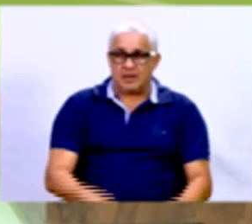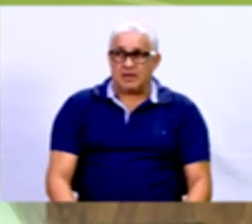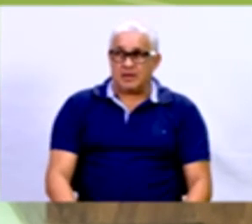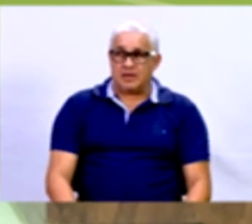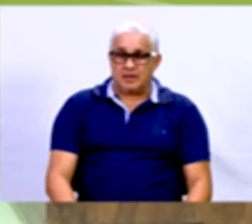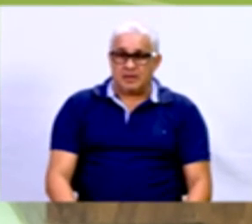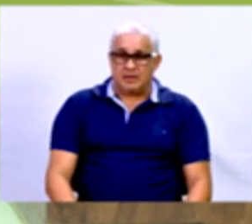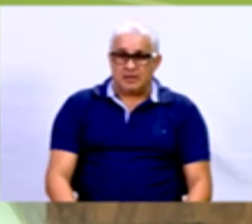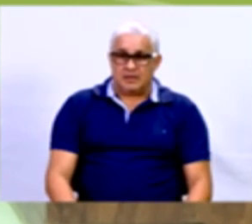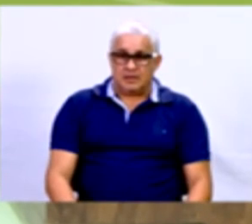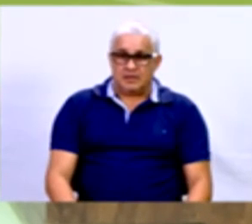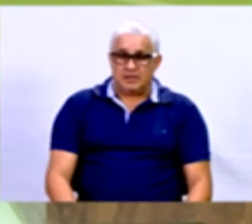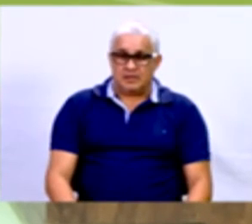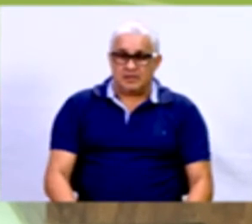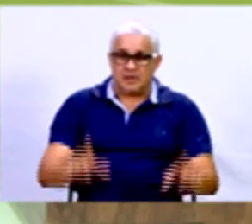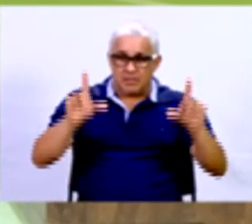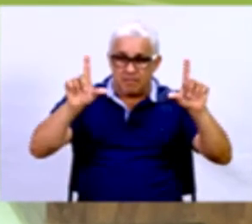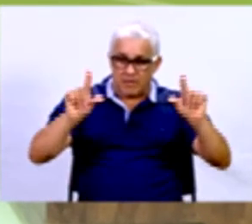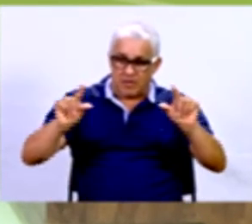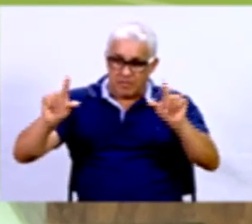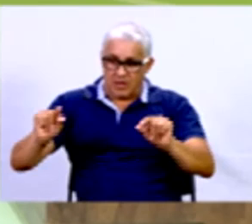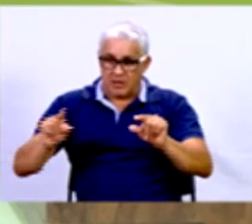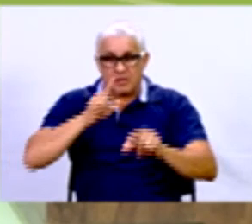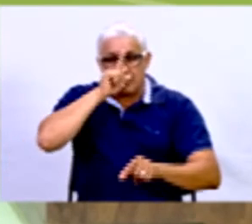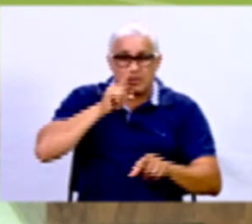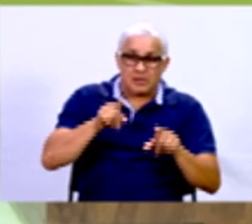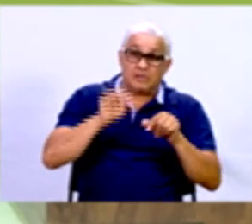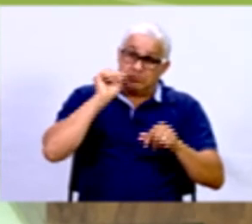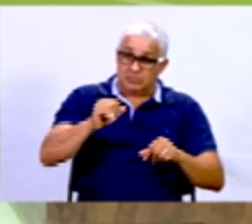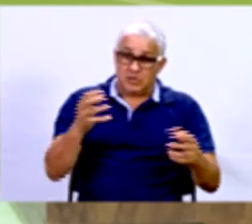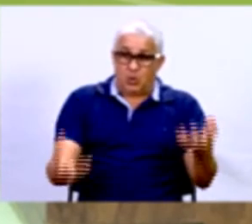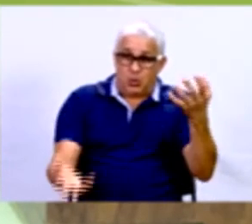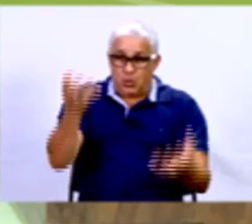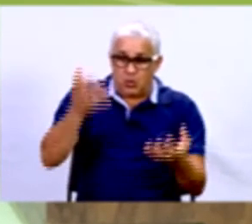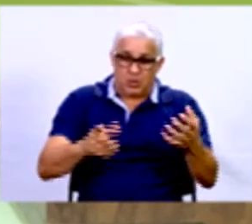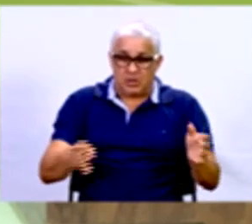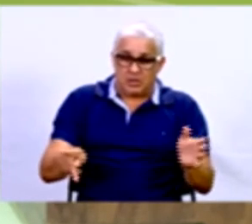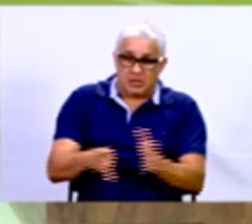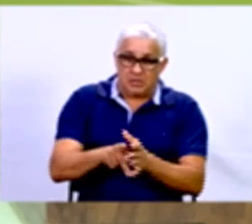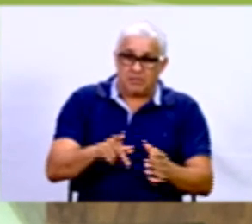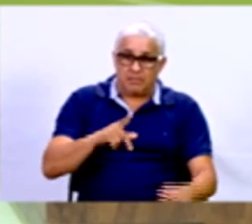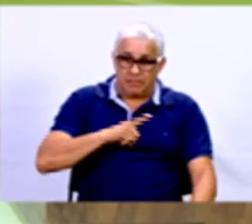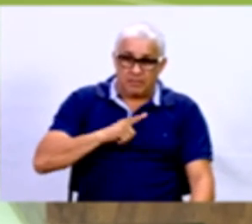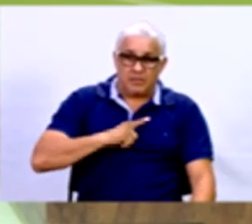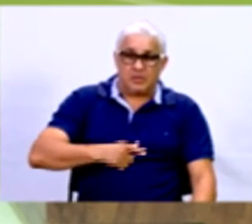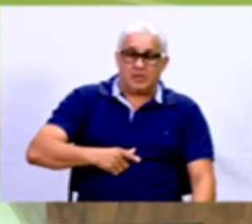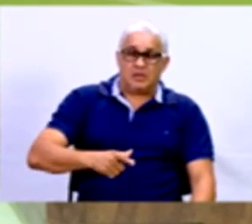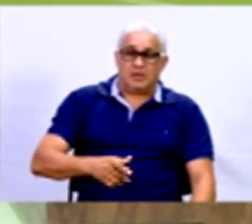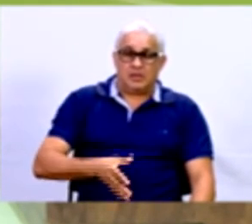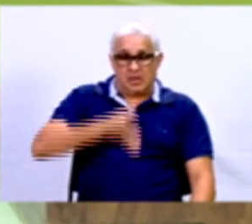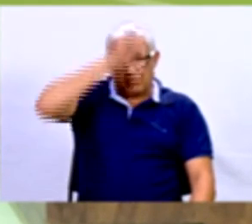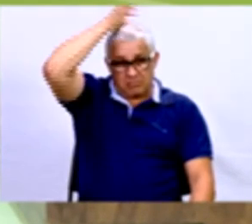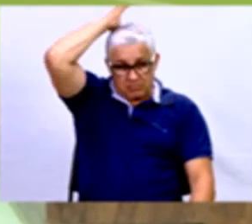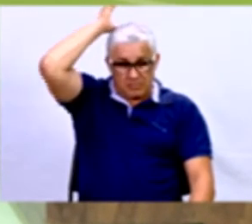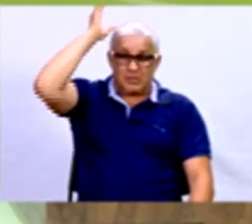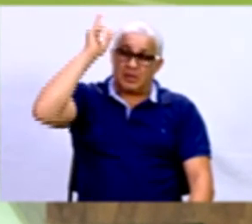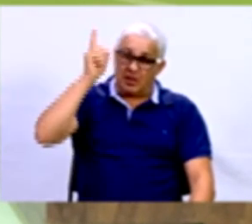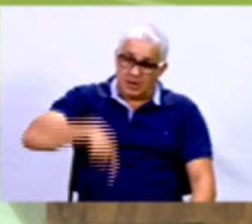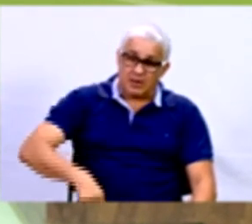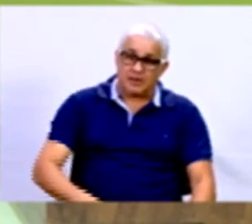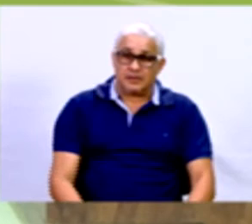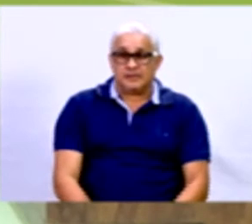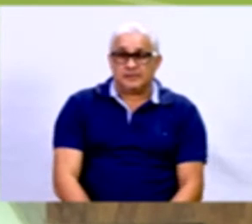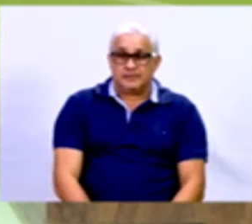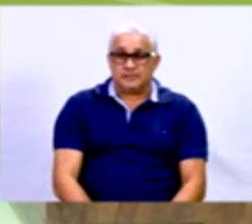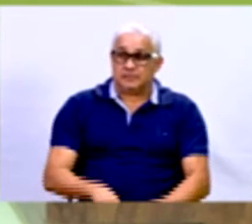na eliminação daquele risco. Se é um incêndio, quem tem equipamentos para trabalhar com esse tipo de acidente